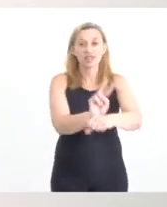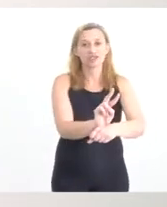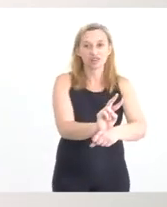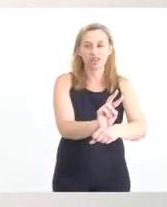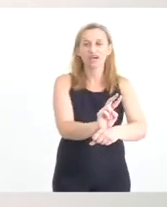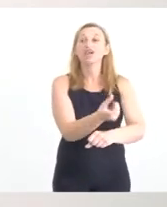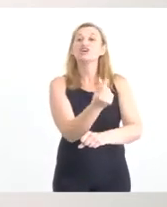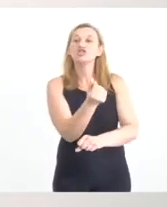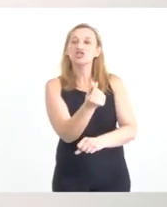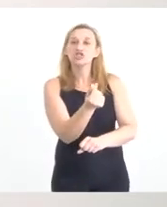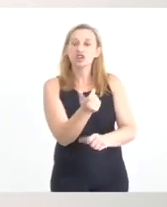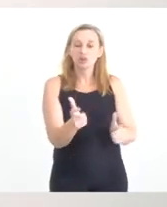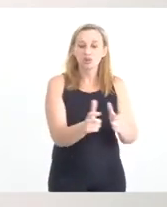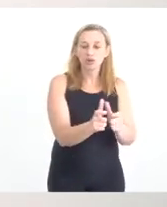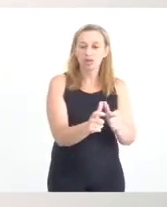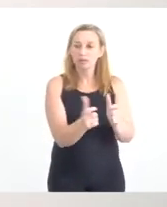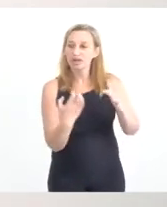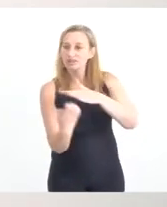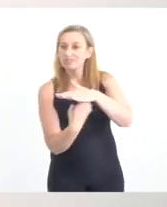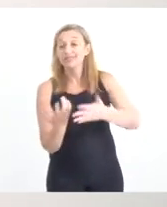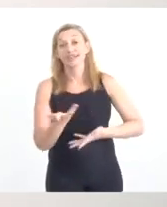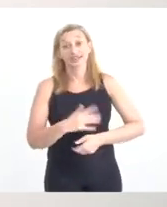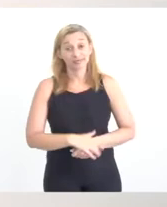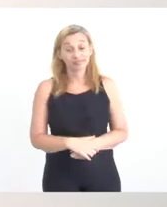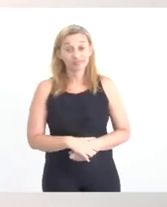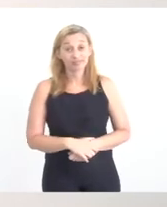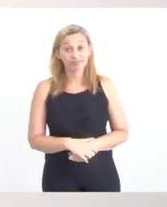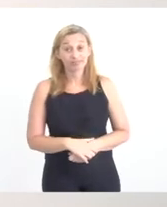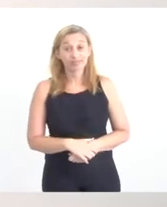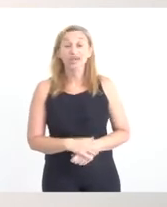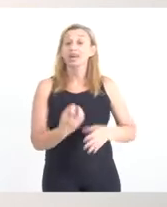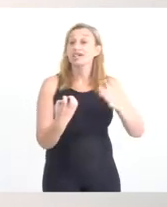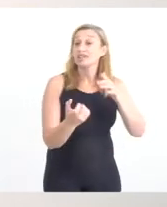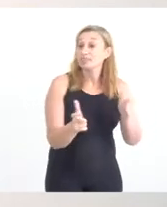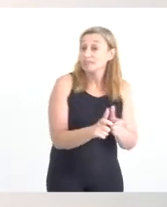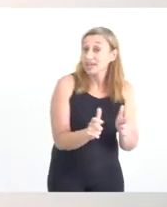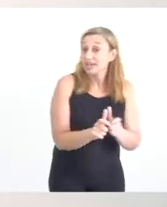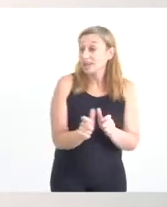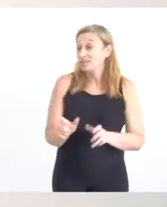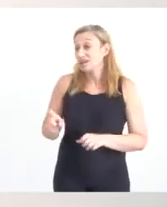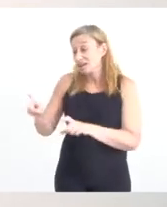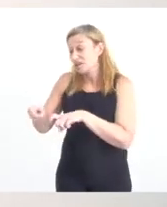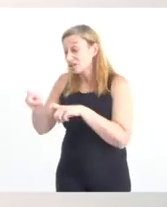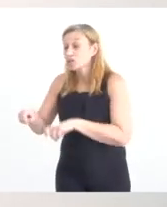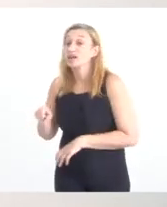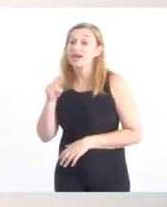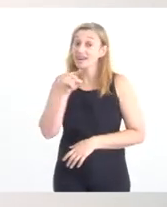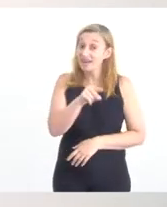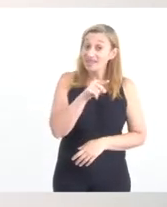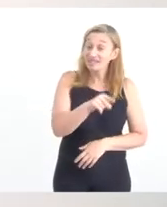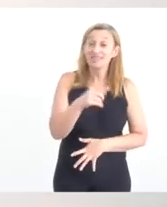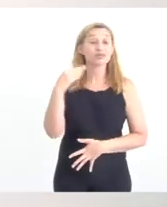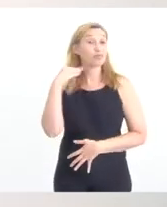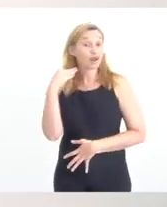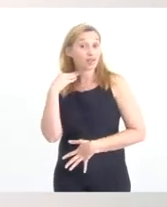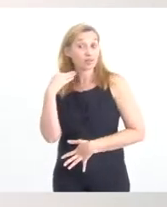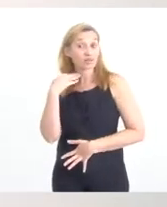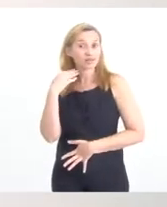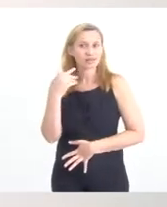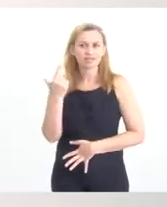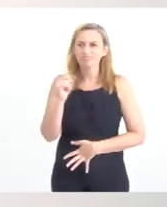dinheiro para as pequenas empresas Os Pequenos agricultores esses mesmos bancos